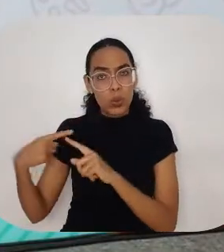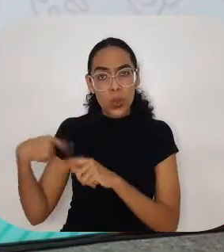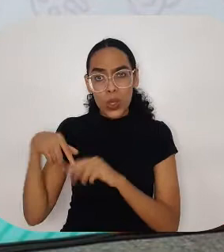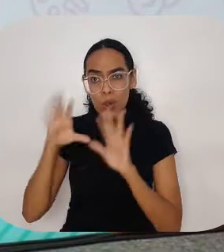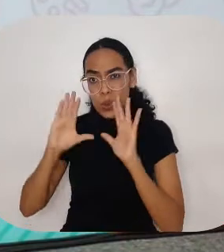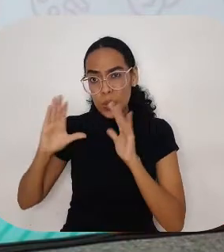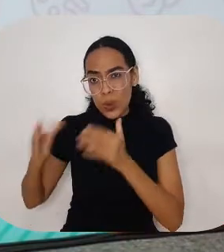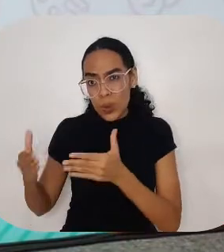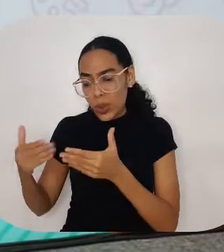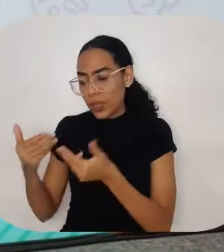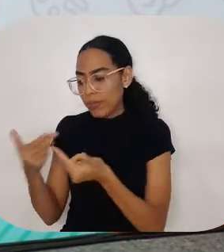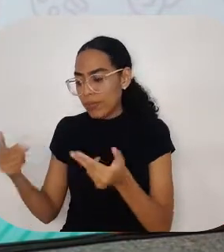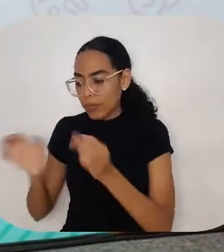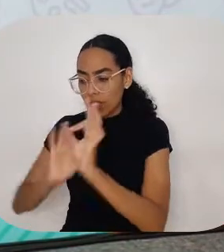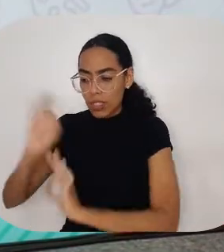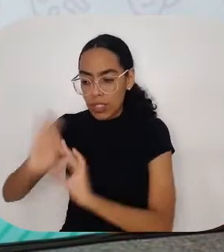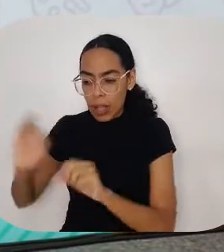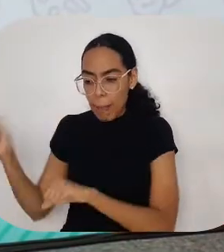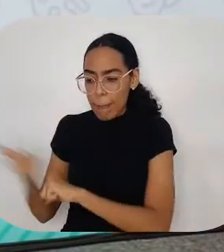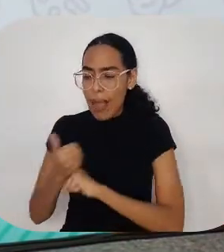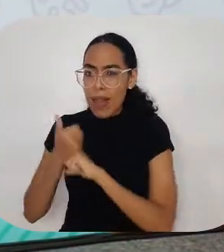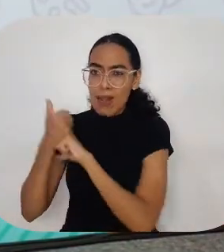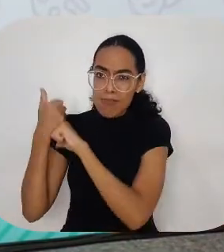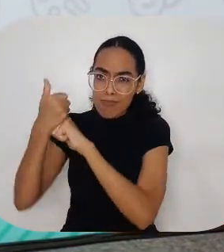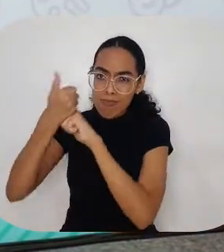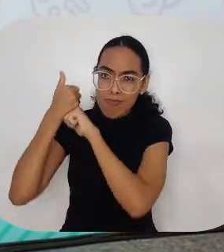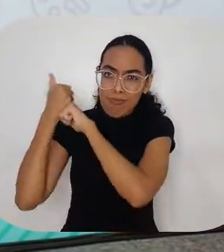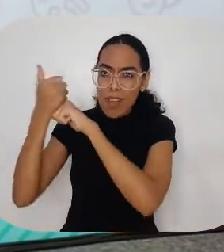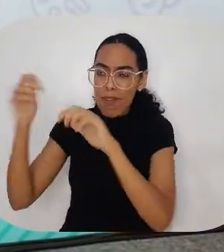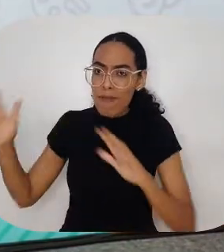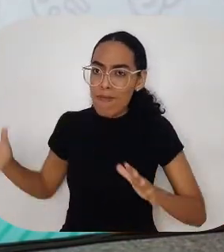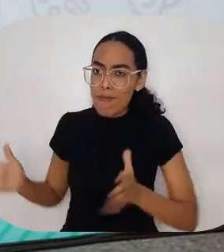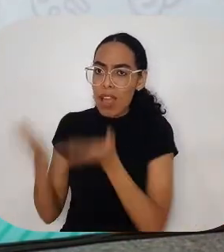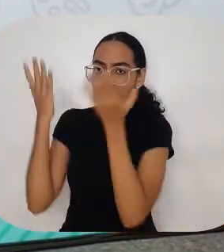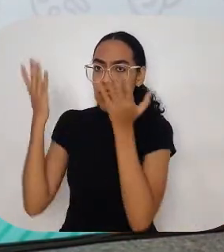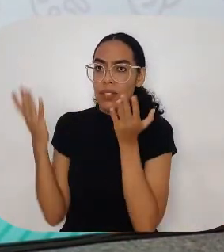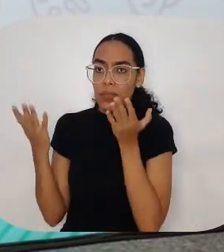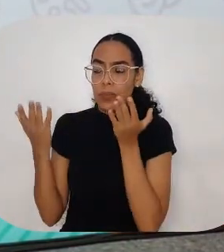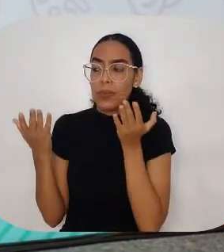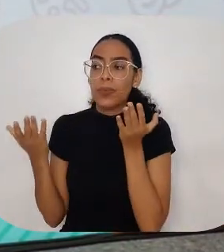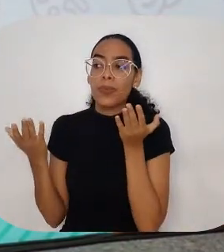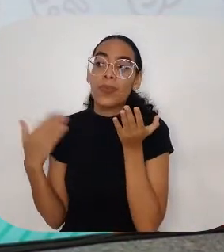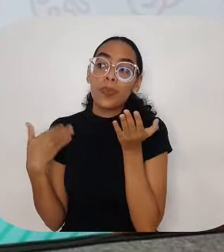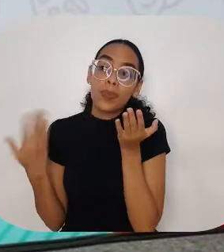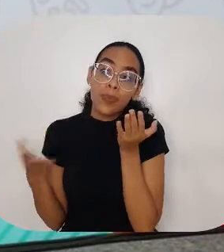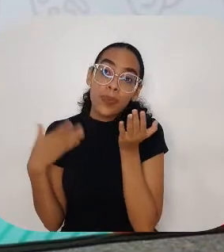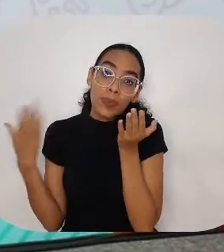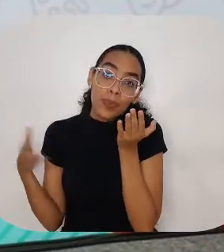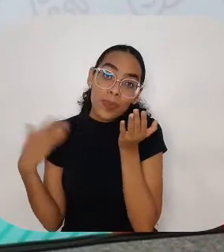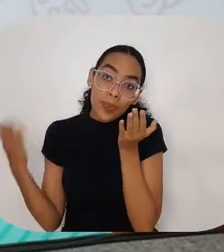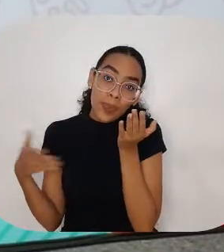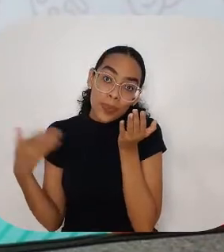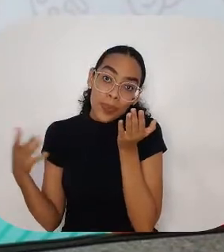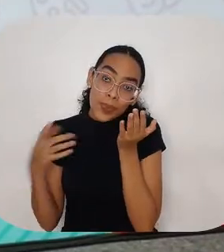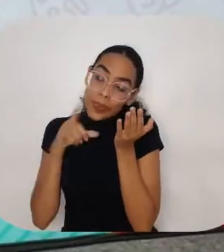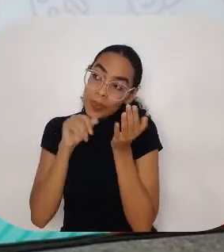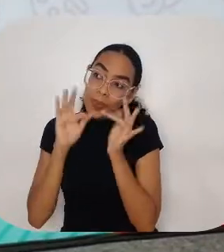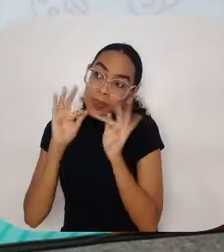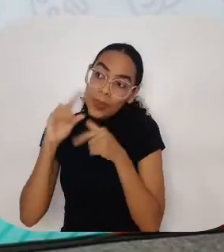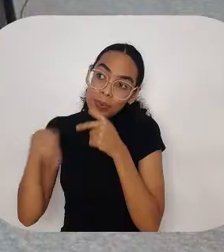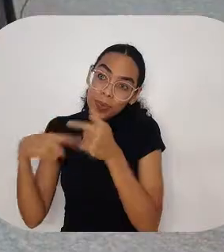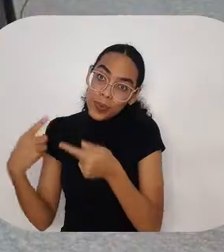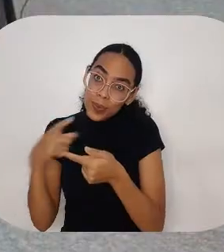se concentraram em fazer a melhor festa. E no final das contas, Mateus, meu